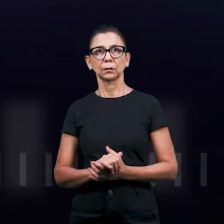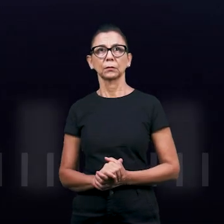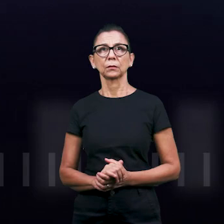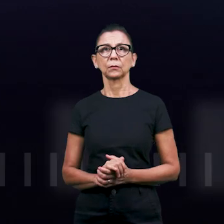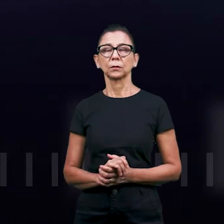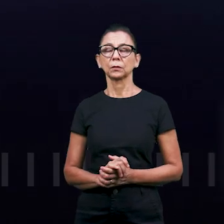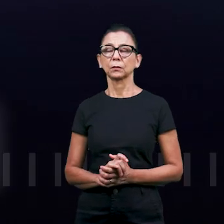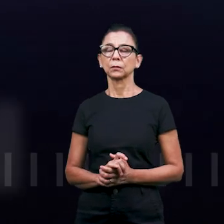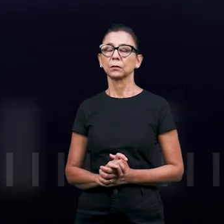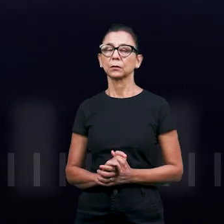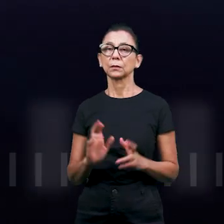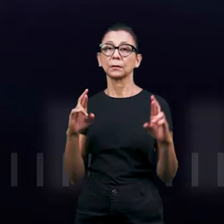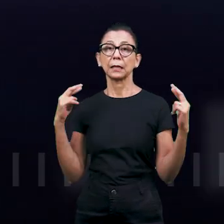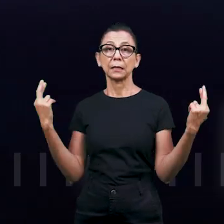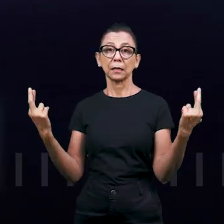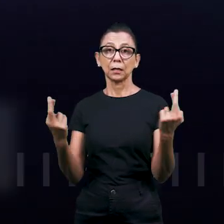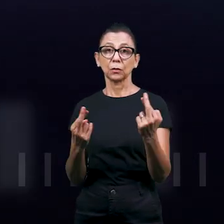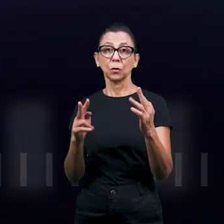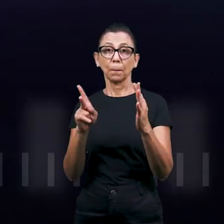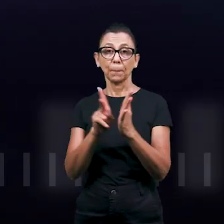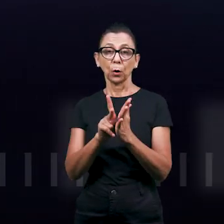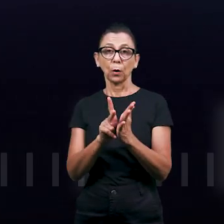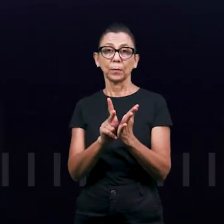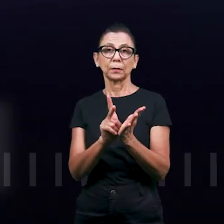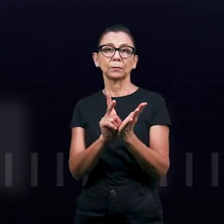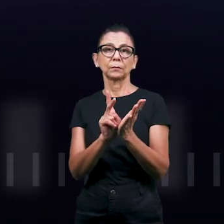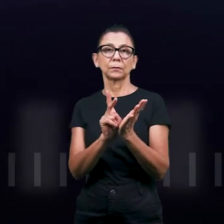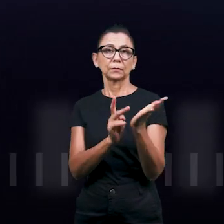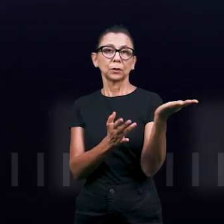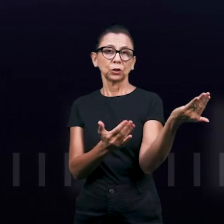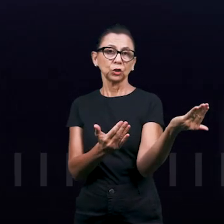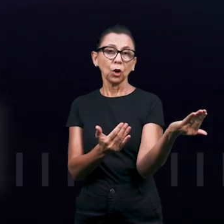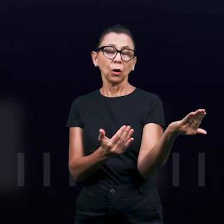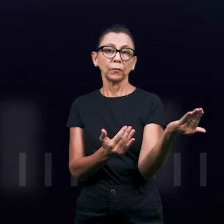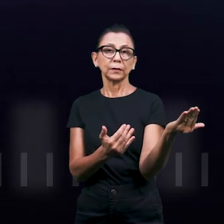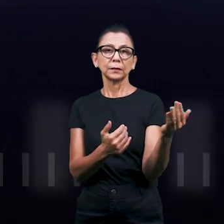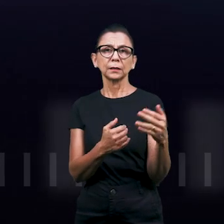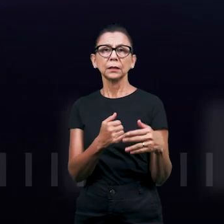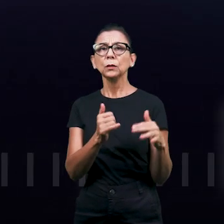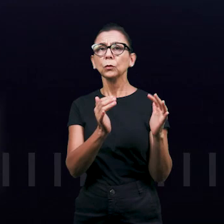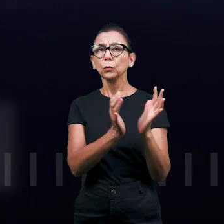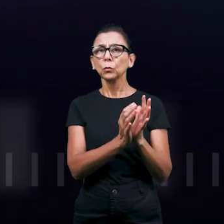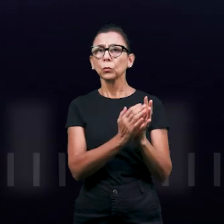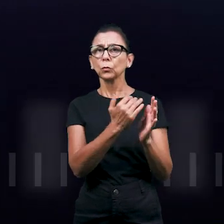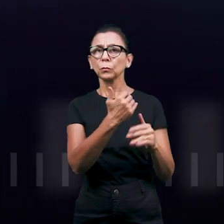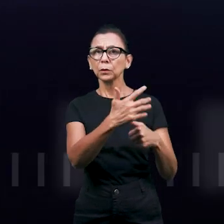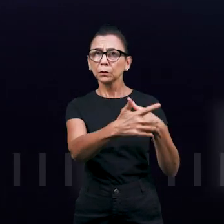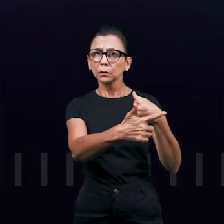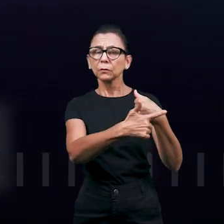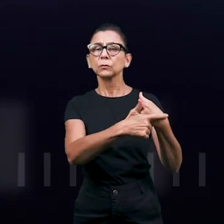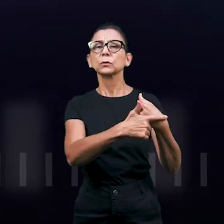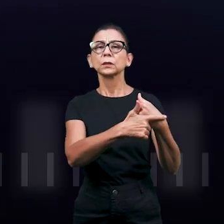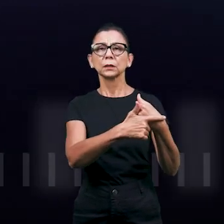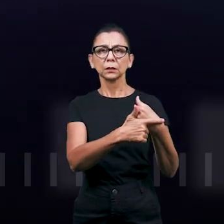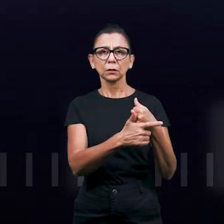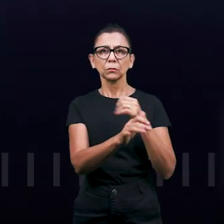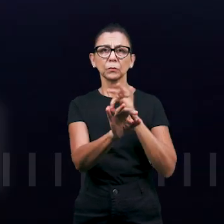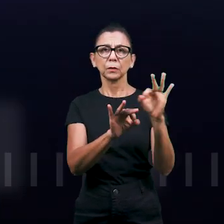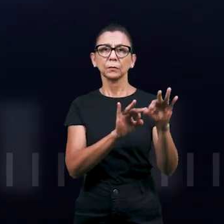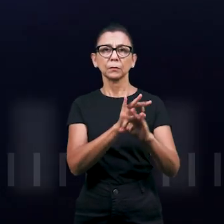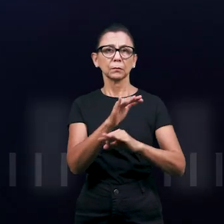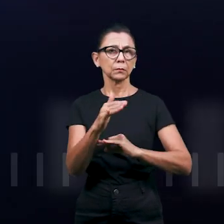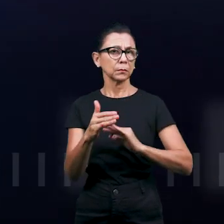reunião feita por jovens para jovens. Então, o jovem, ele é muito